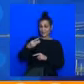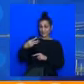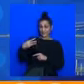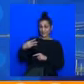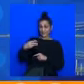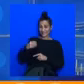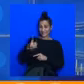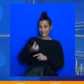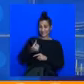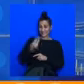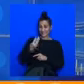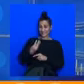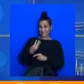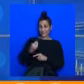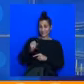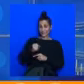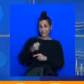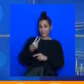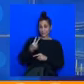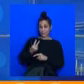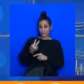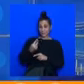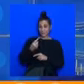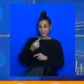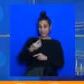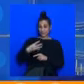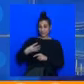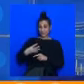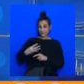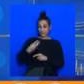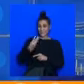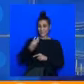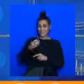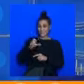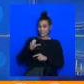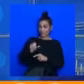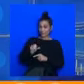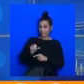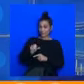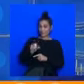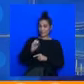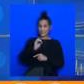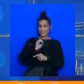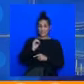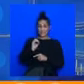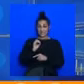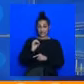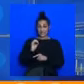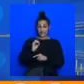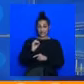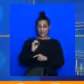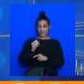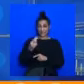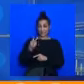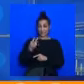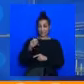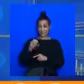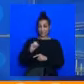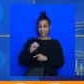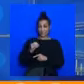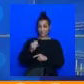13, 63, 82, 14, 39, 00,